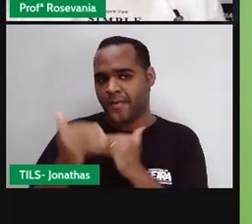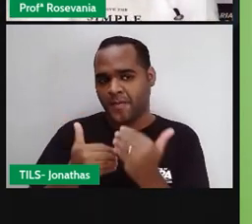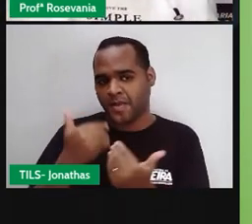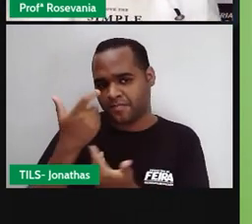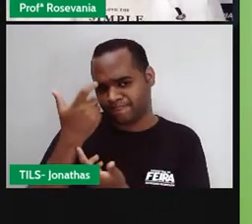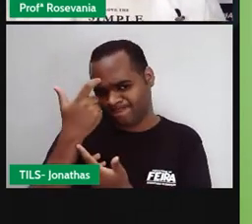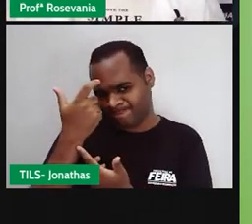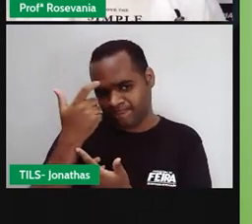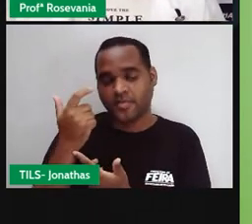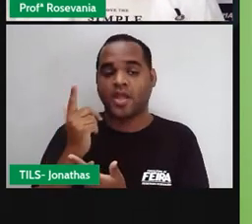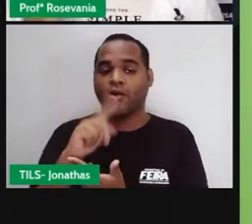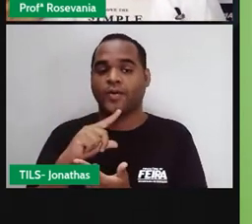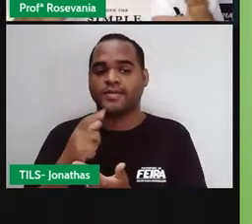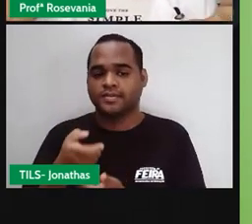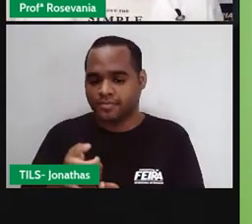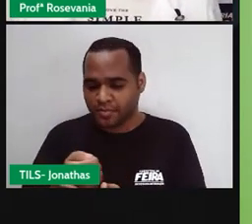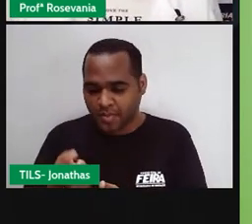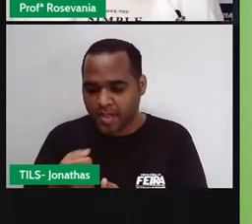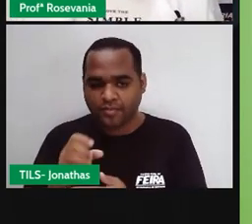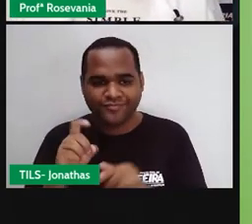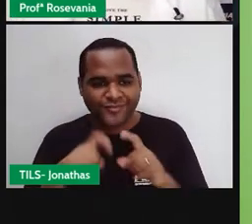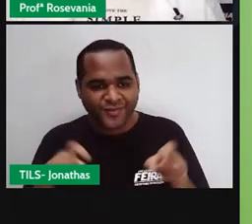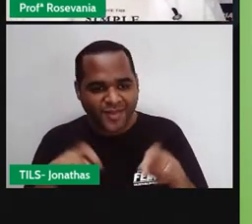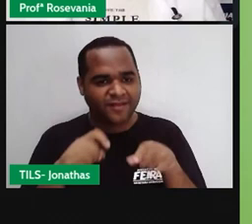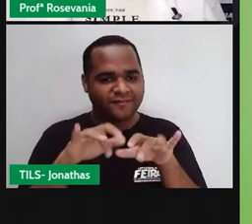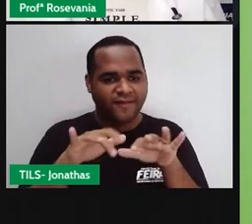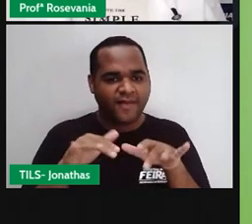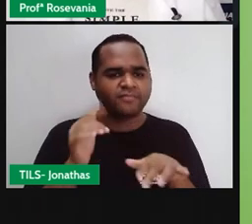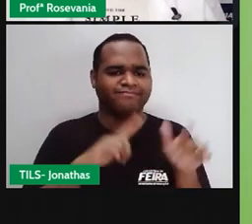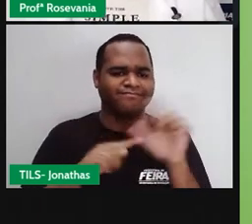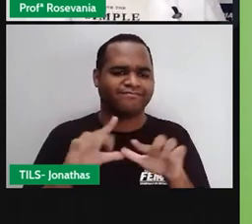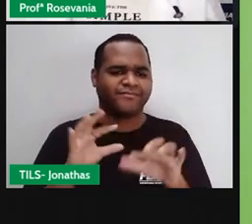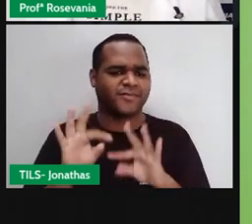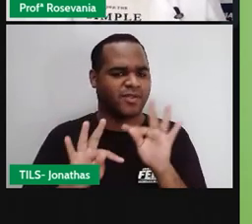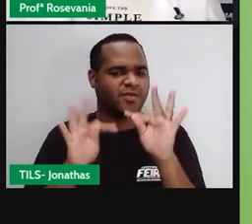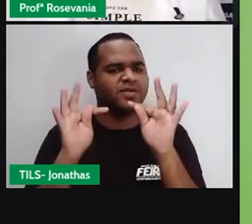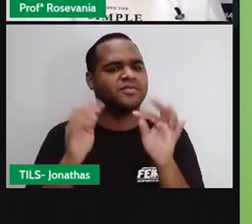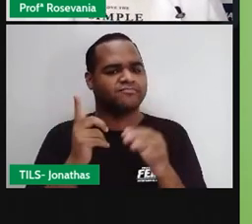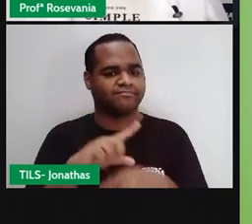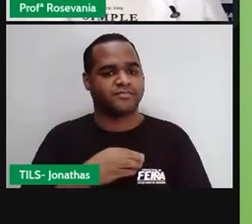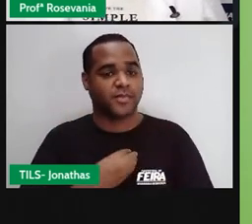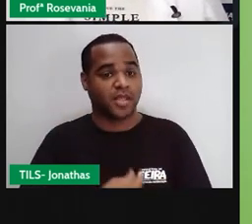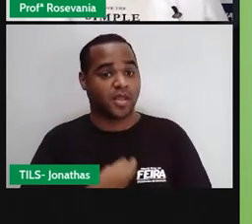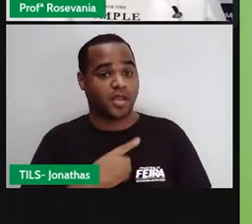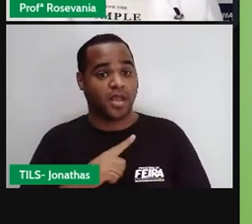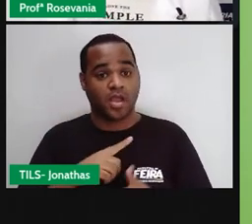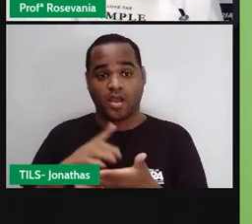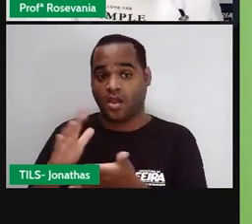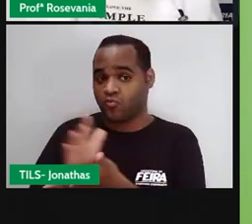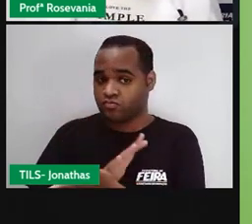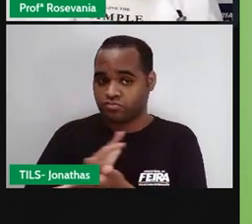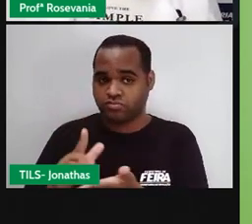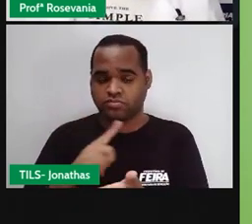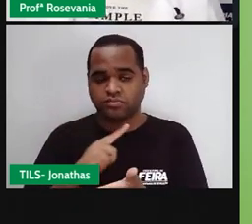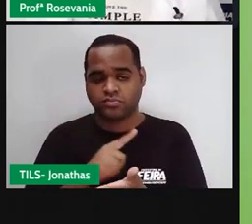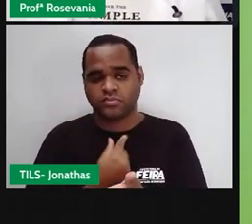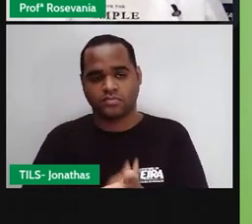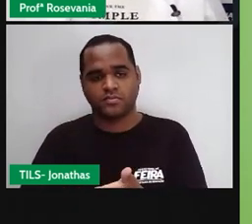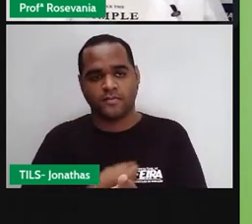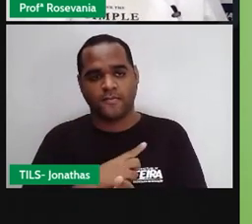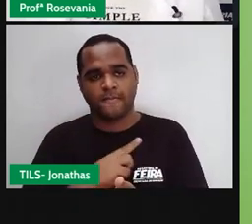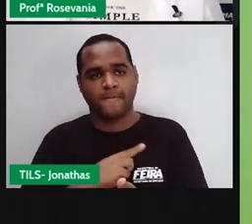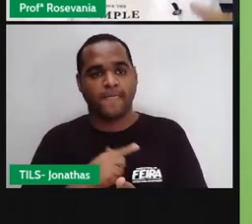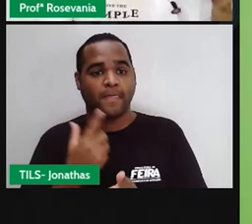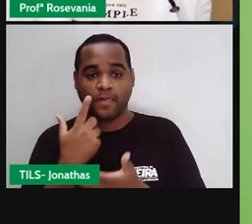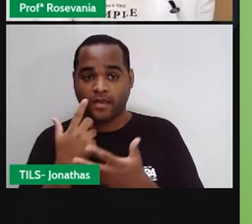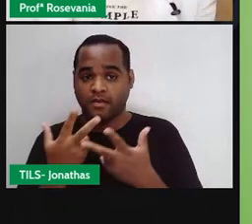dizer assim, para pegar ali aquele aparelho, destrinchar tudo e poder fazer tudo direitinho. Inclusive, algumas máquinas das indústrias que a gente tem hoje, quando